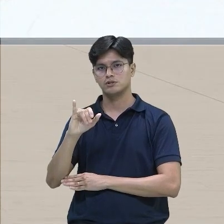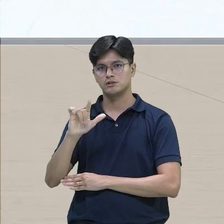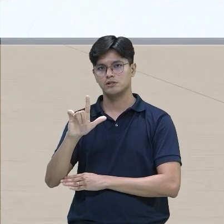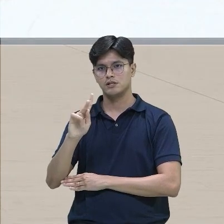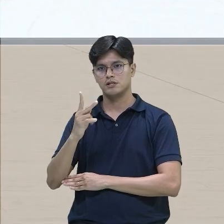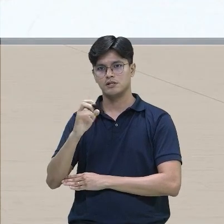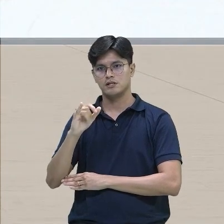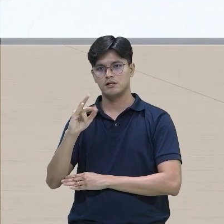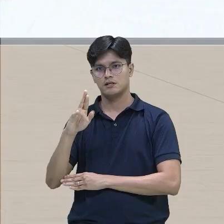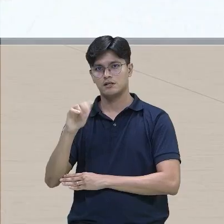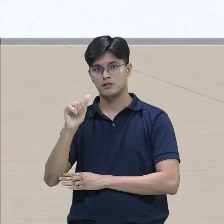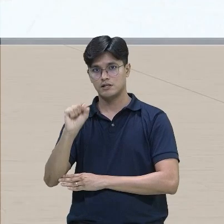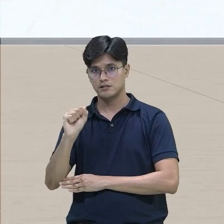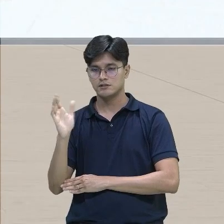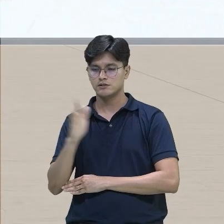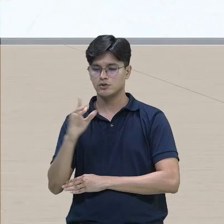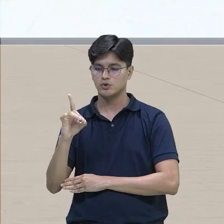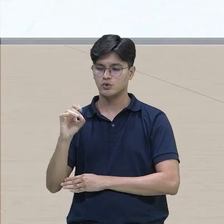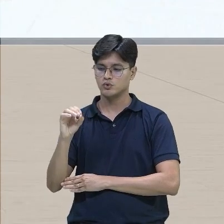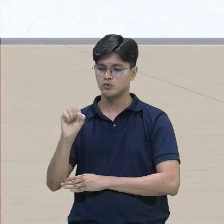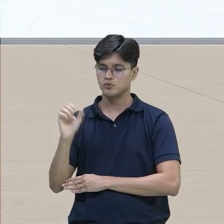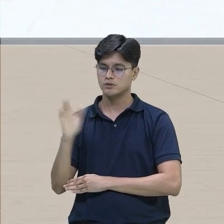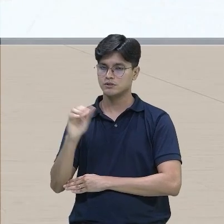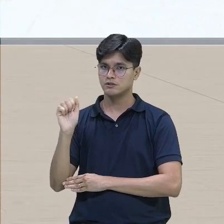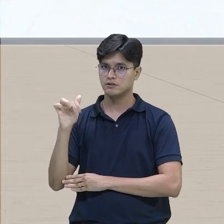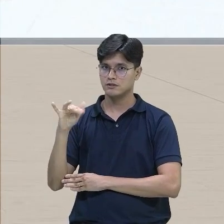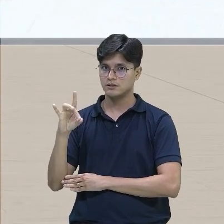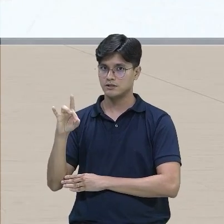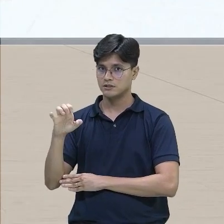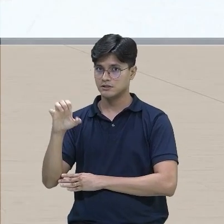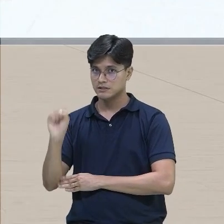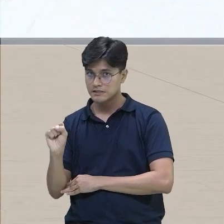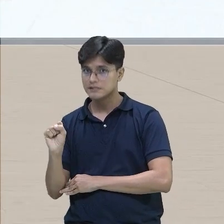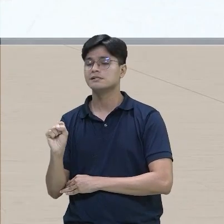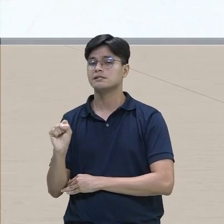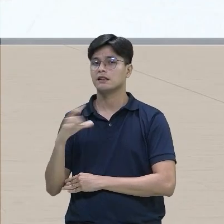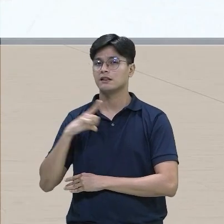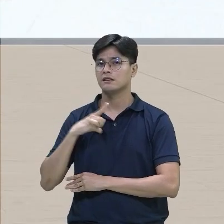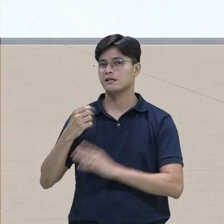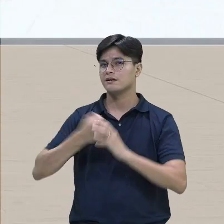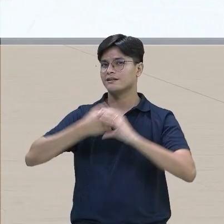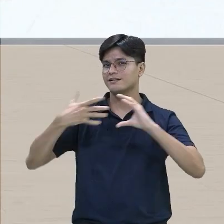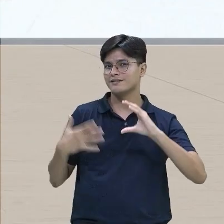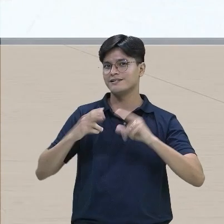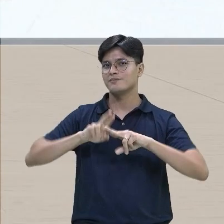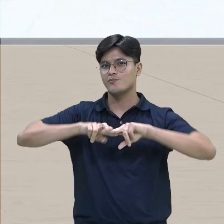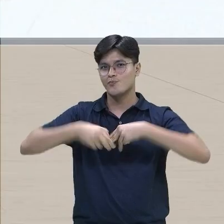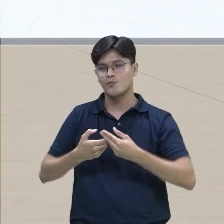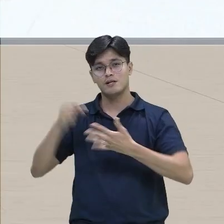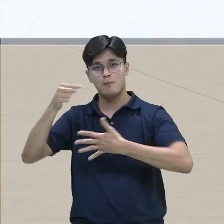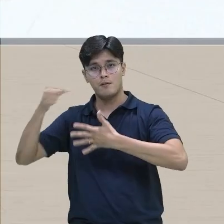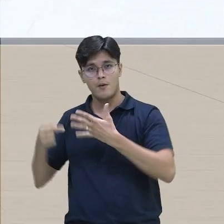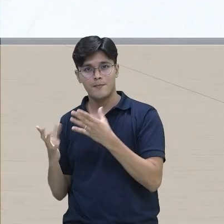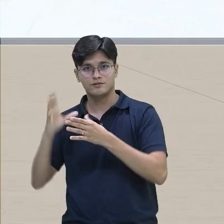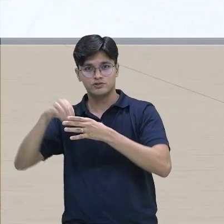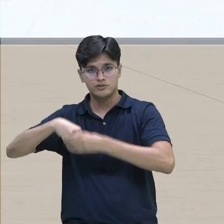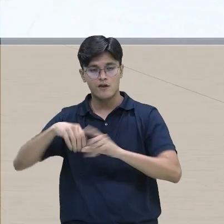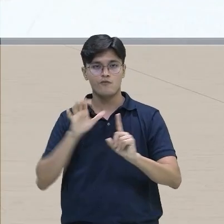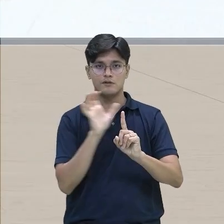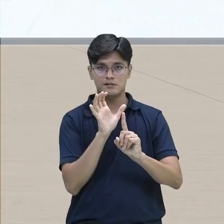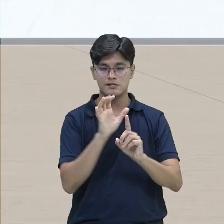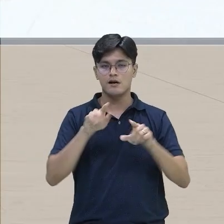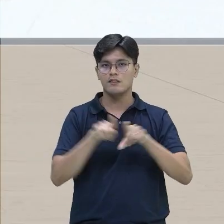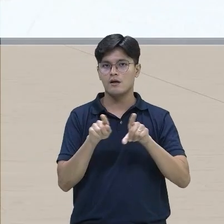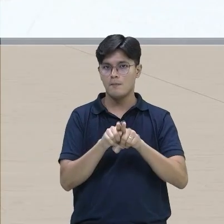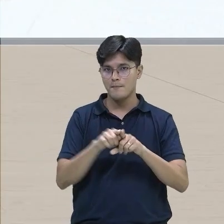por conta dos agentes externos, por conta dos agentes internos, tá? Então, a gente observa aí essas características, tanto